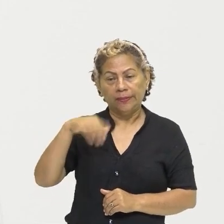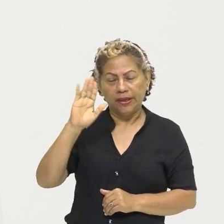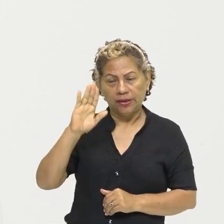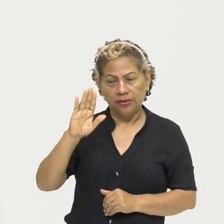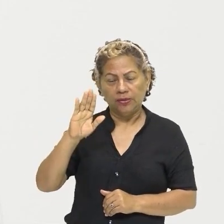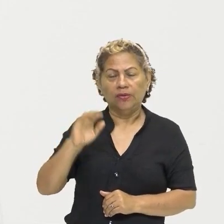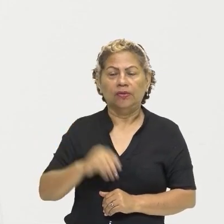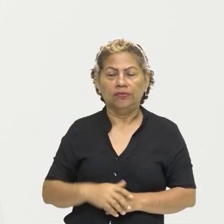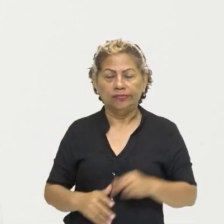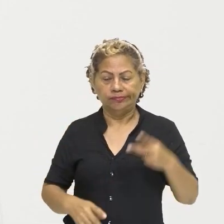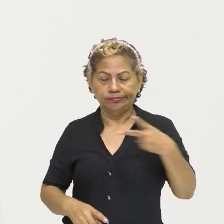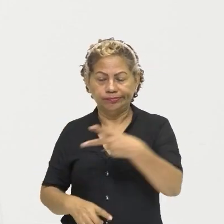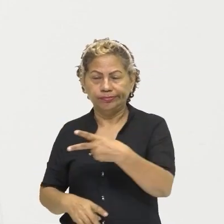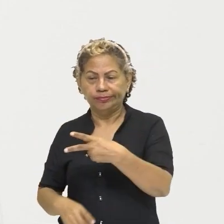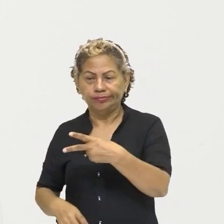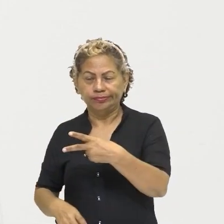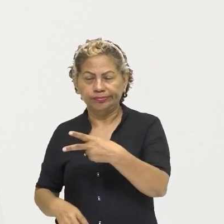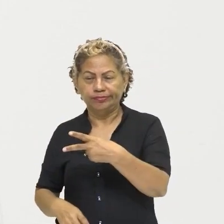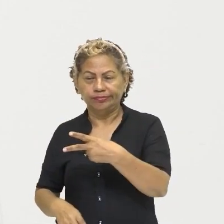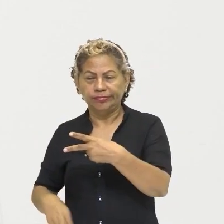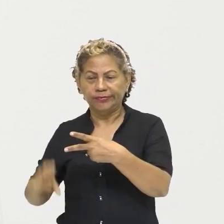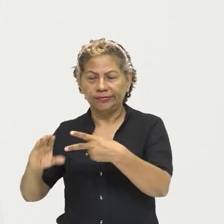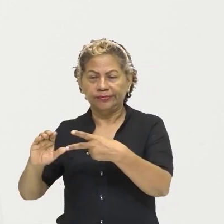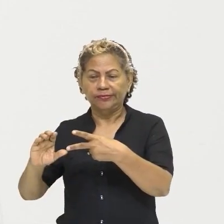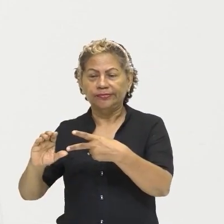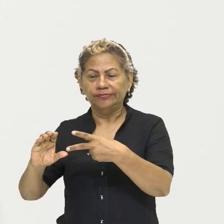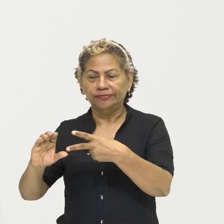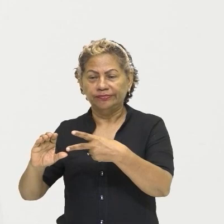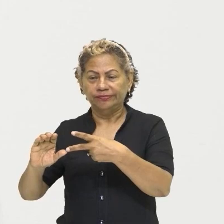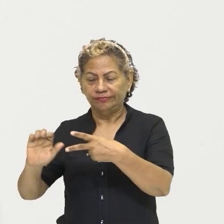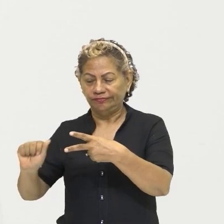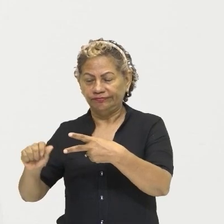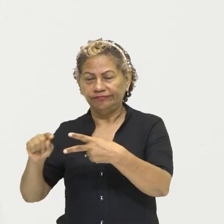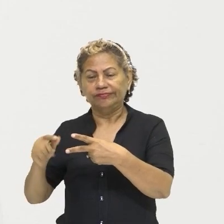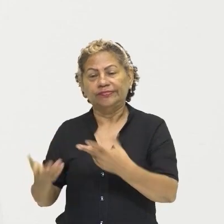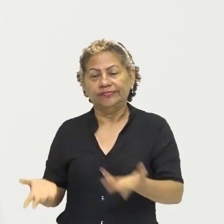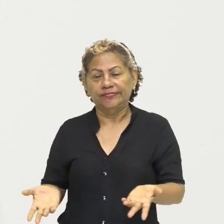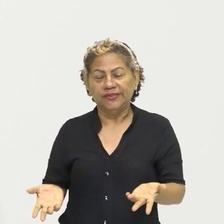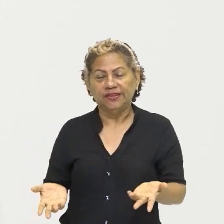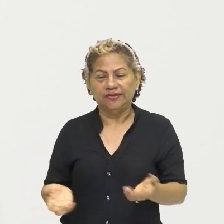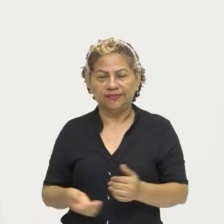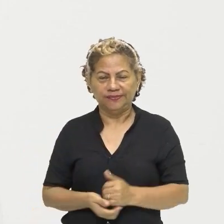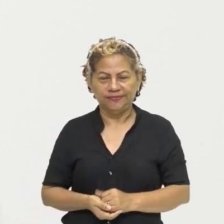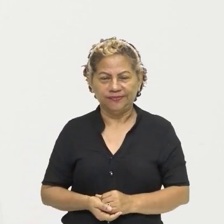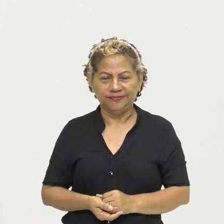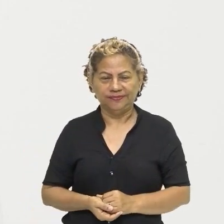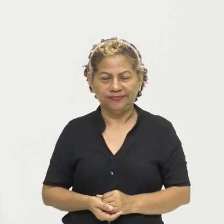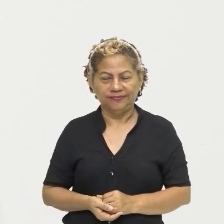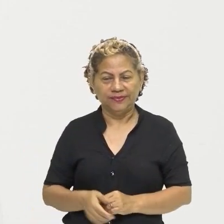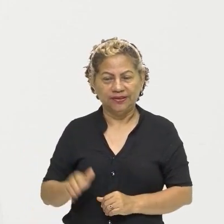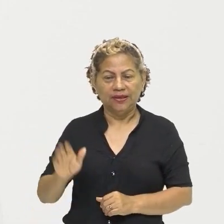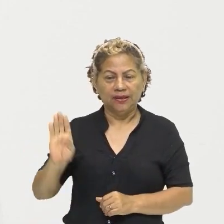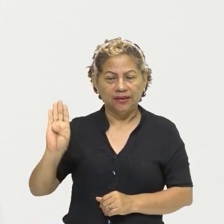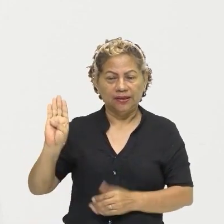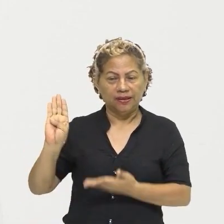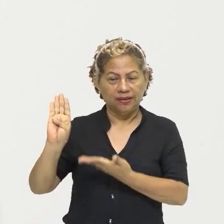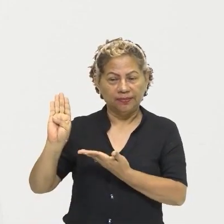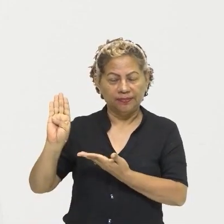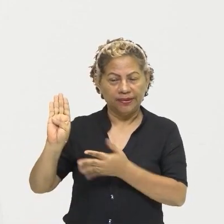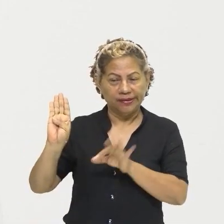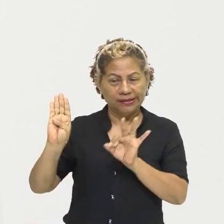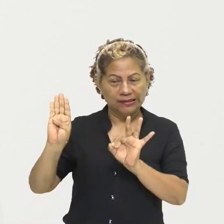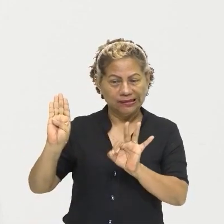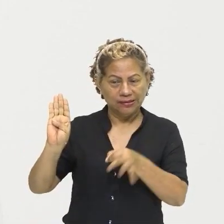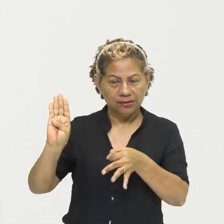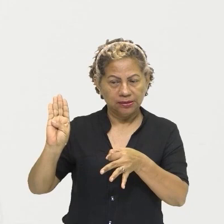afélio. Então aqui a letra B, ela está correta. Vamos ver o que